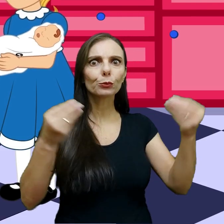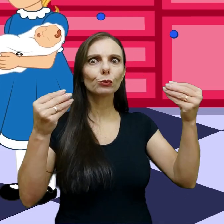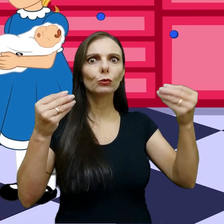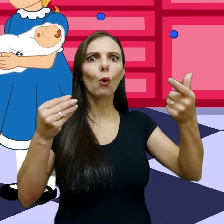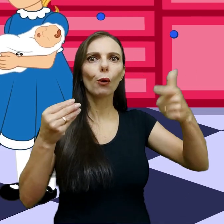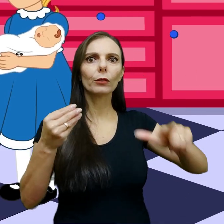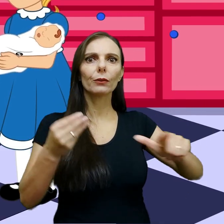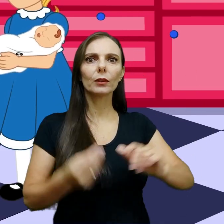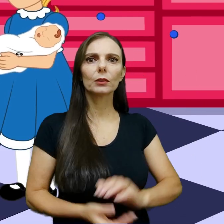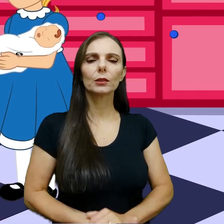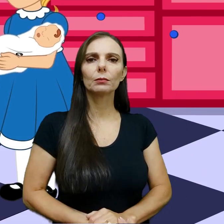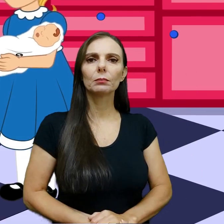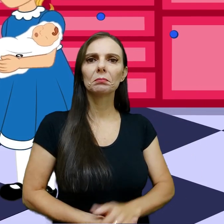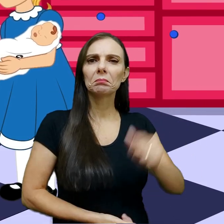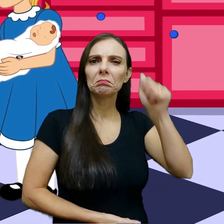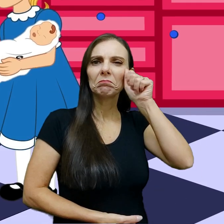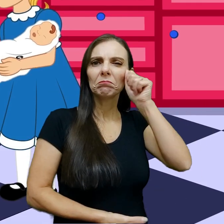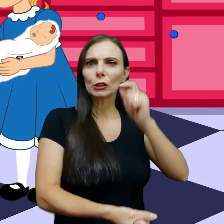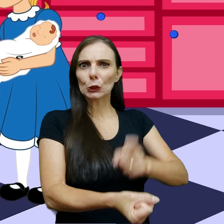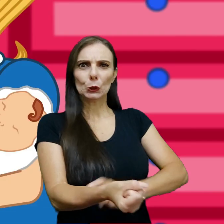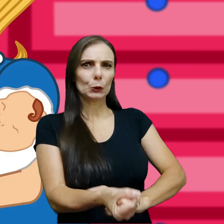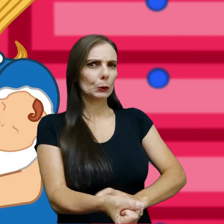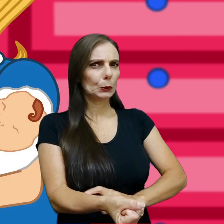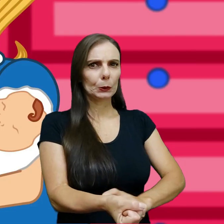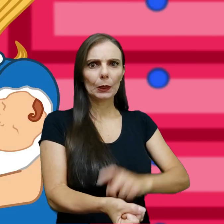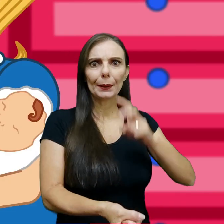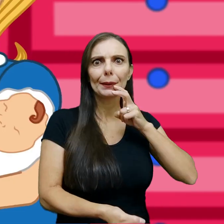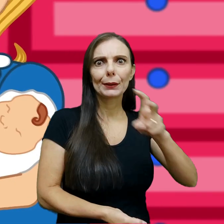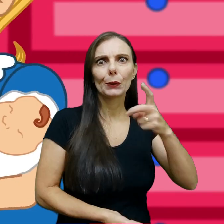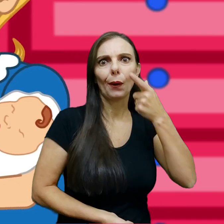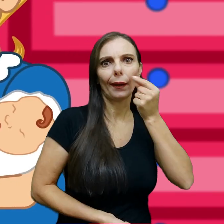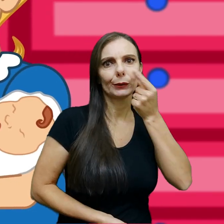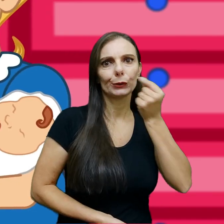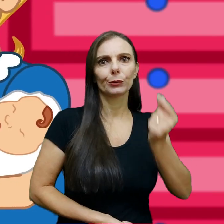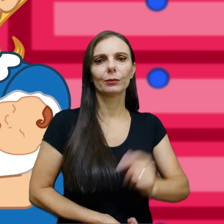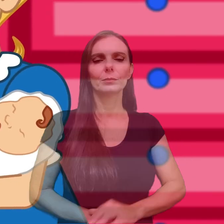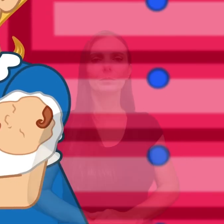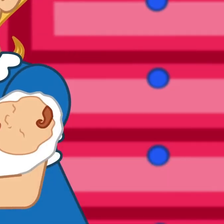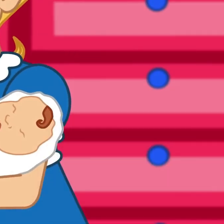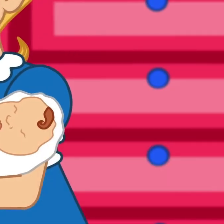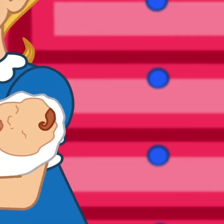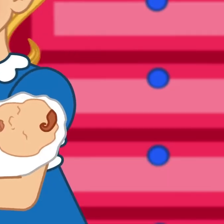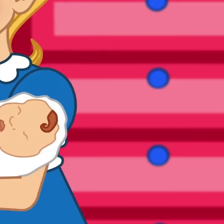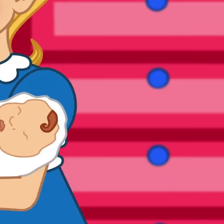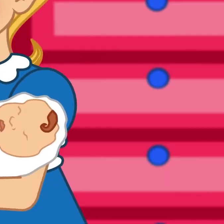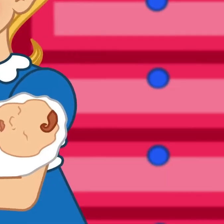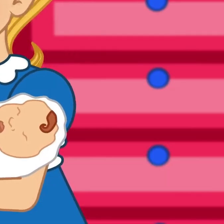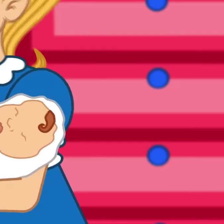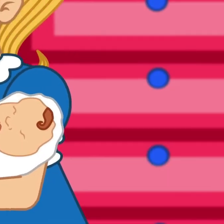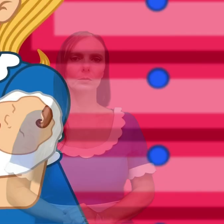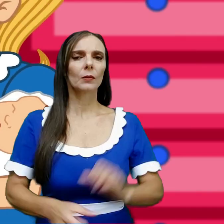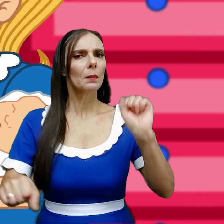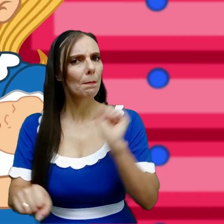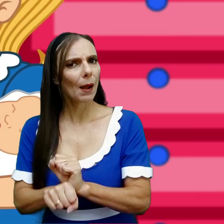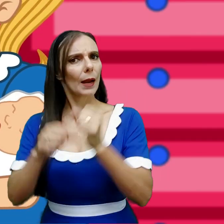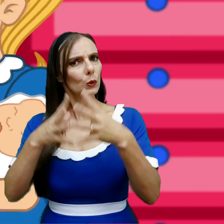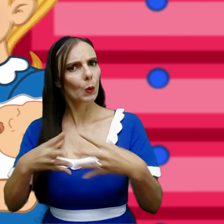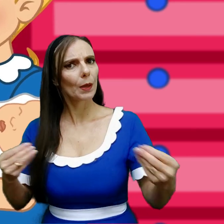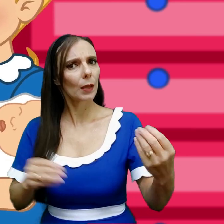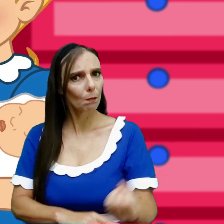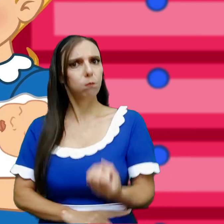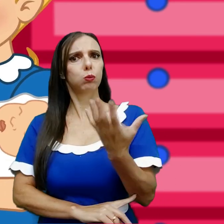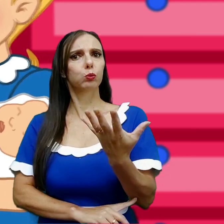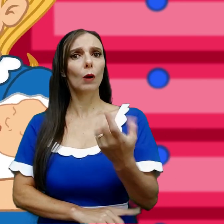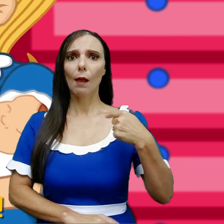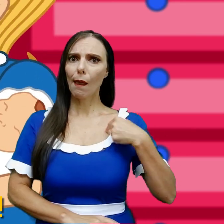mágico desapareceu novamente. Alice ficou com raiva e gritou com o gato. Pare de ficar